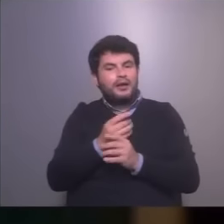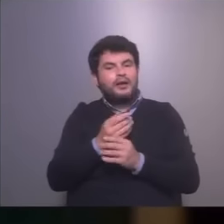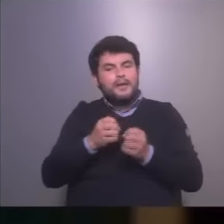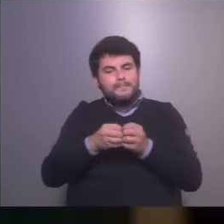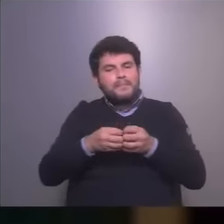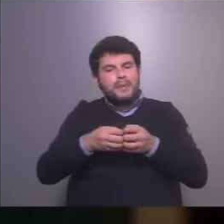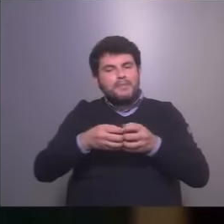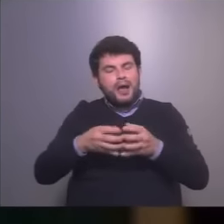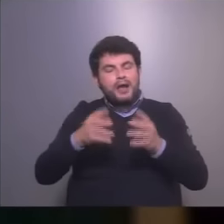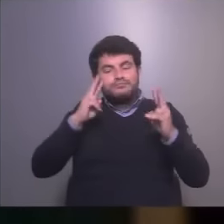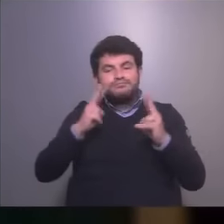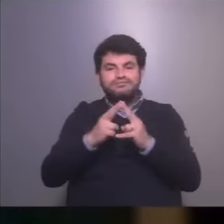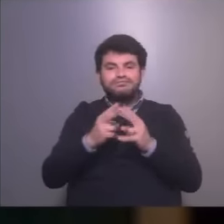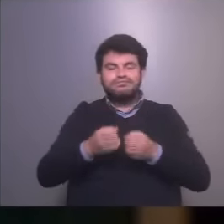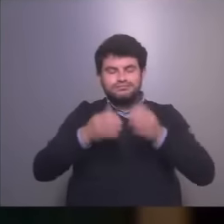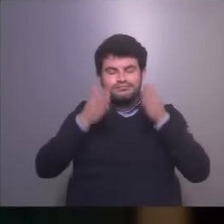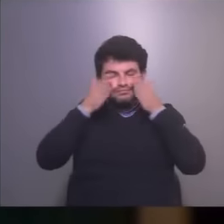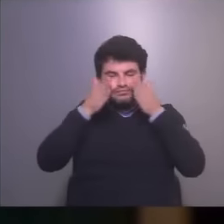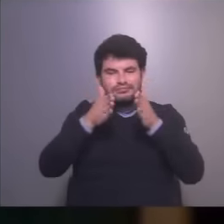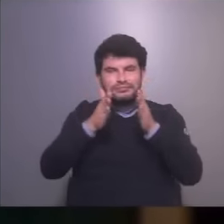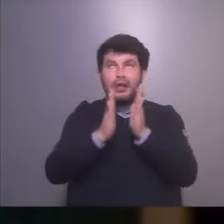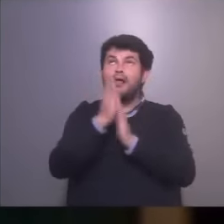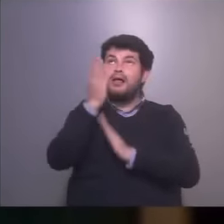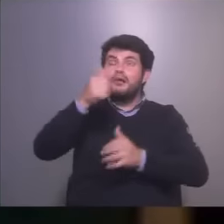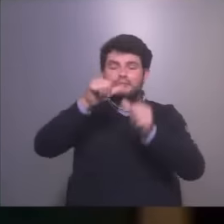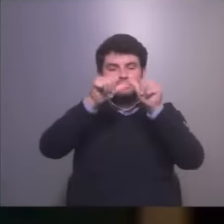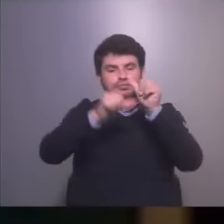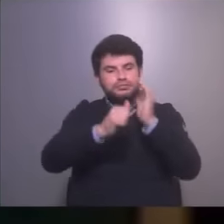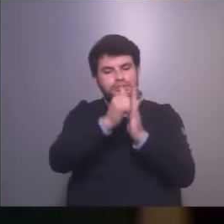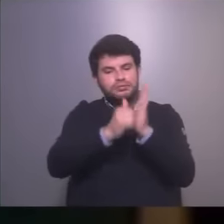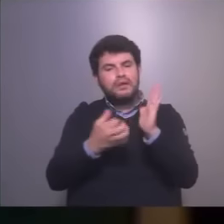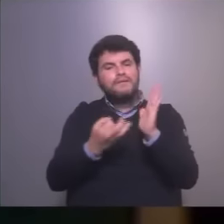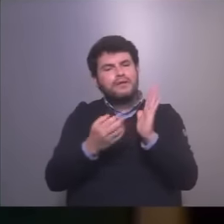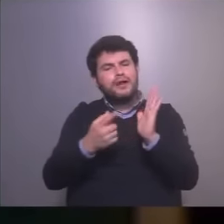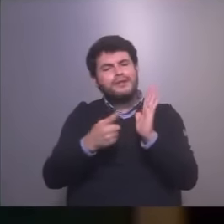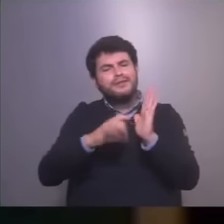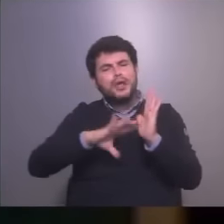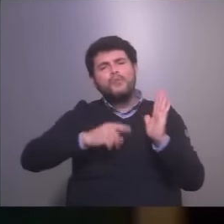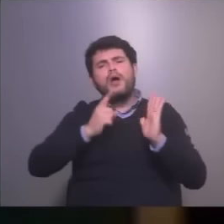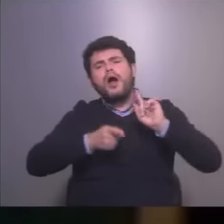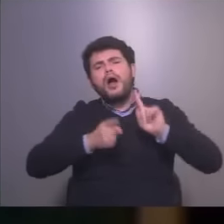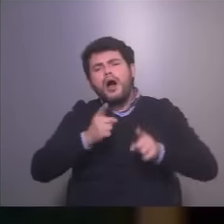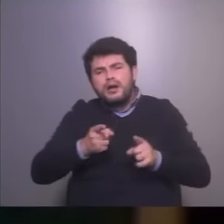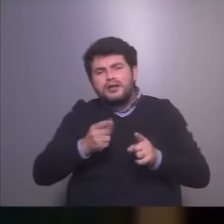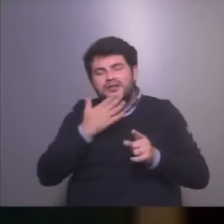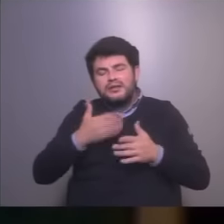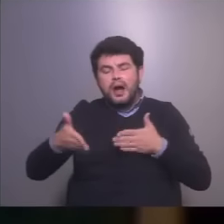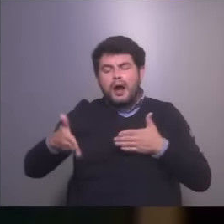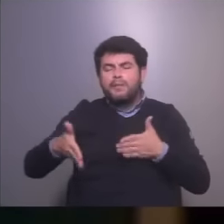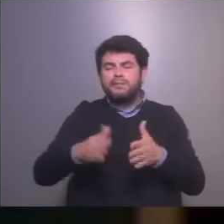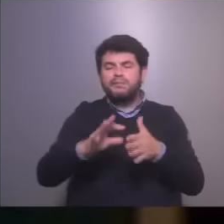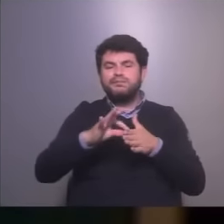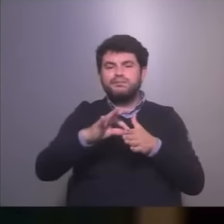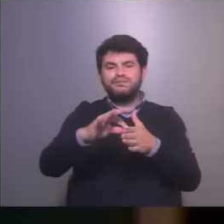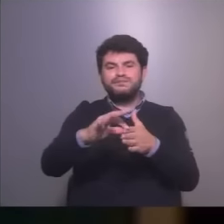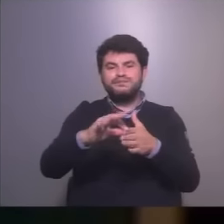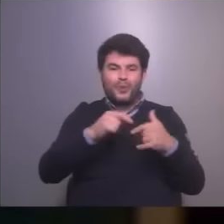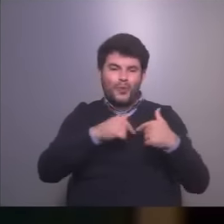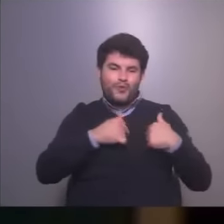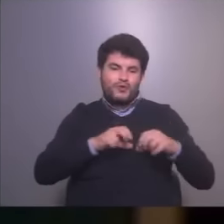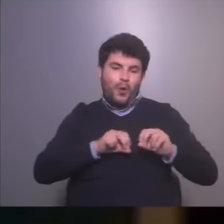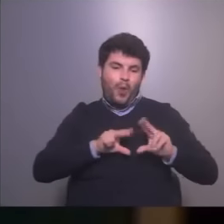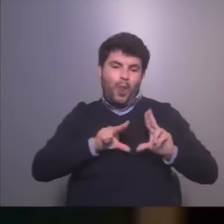há mais de 100 anos, é uma forma simples e humilde de alimentar esse encontro, meditando a palavra de Deus,